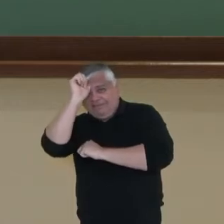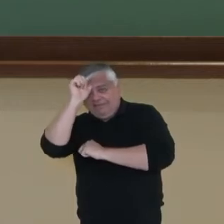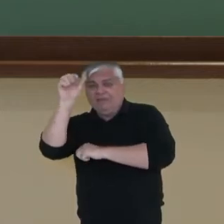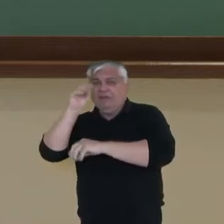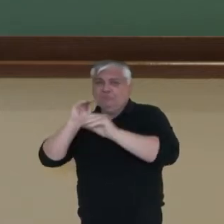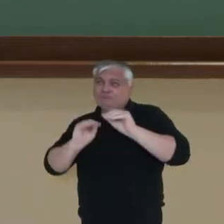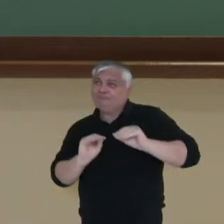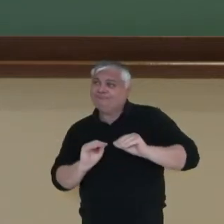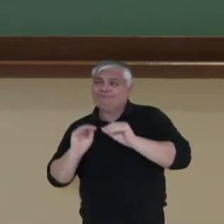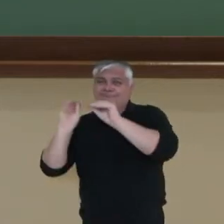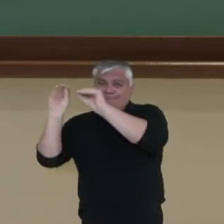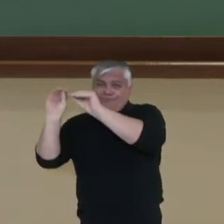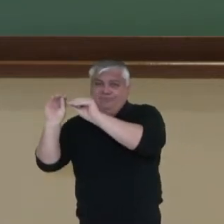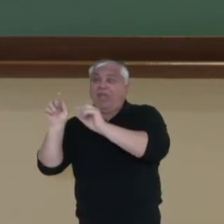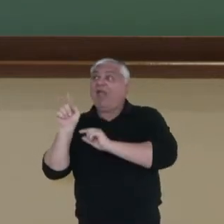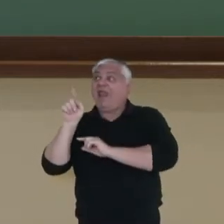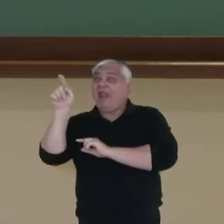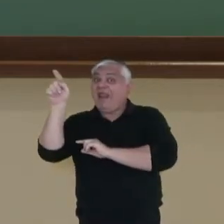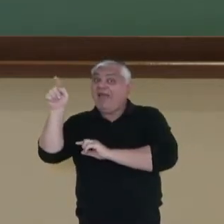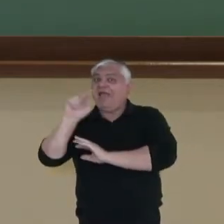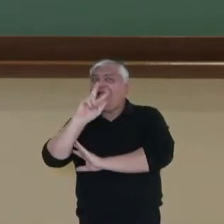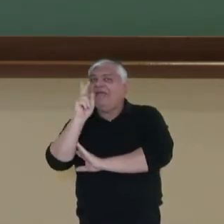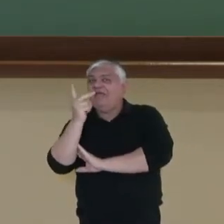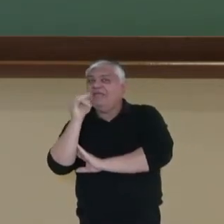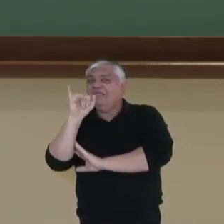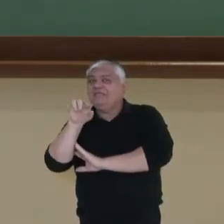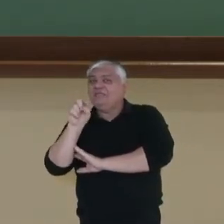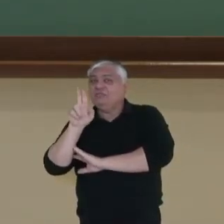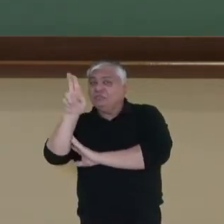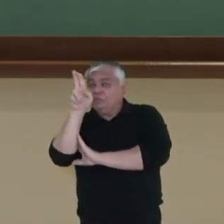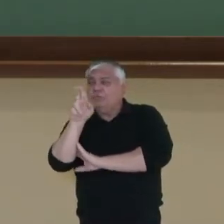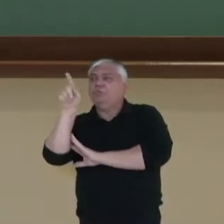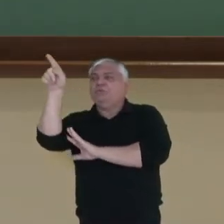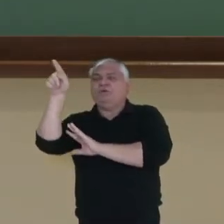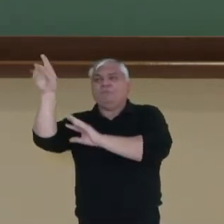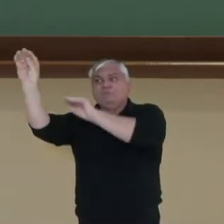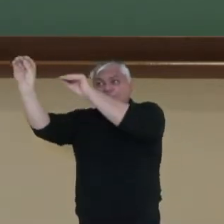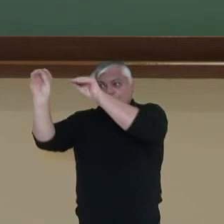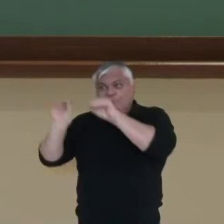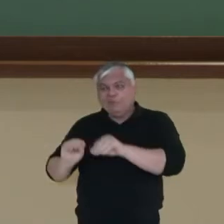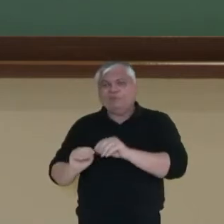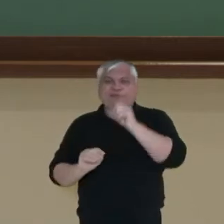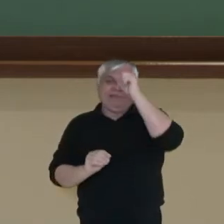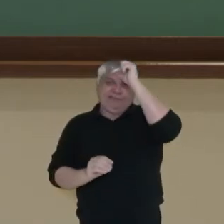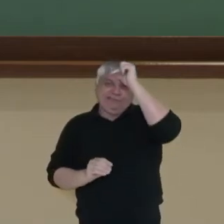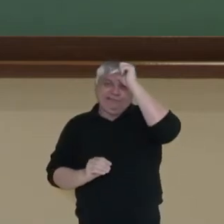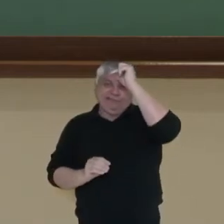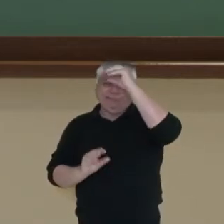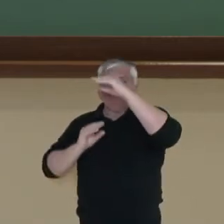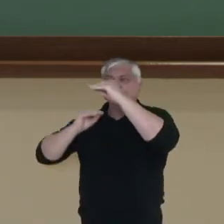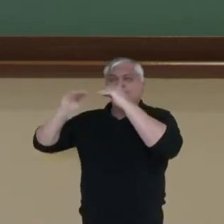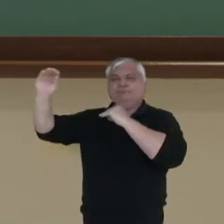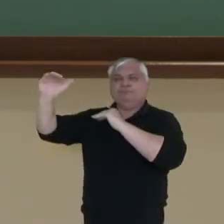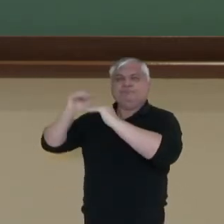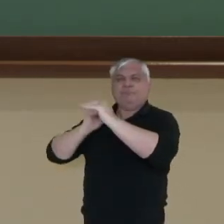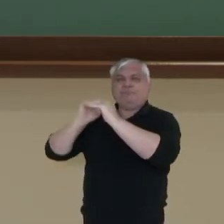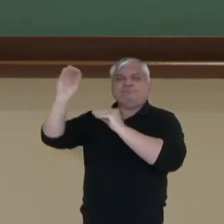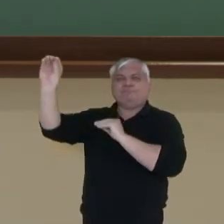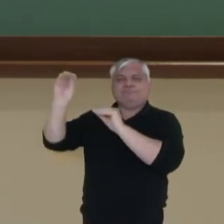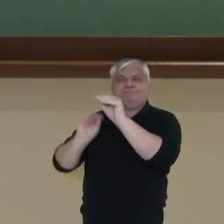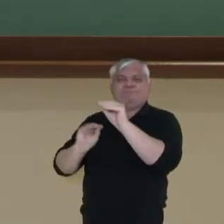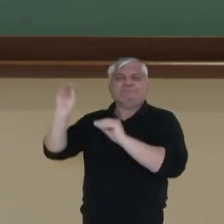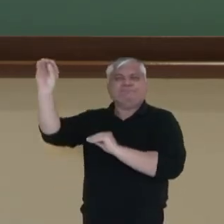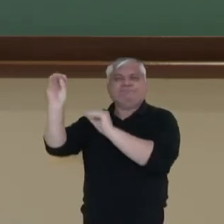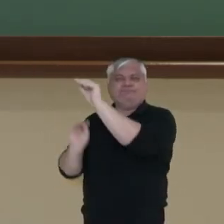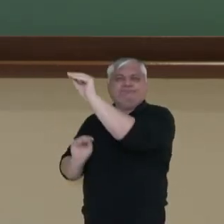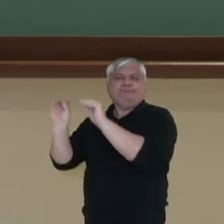Paquistão. Muitos hinduístas que moravam no Paquistão são forçados a irem para a Índia. Essa troca de casas foi